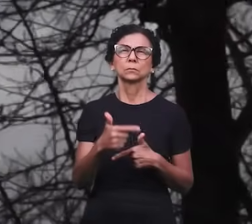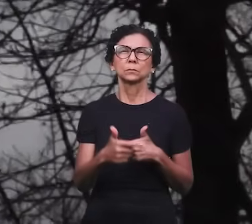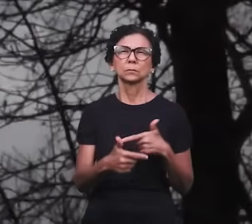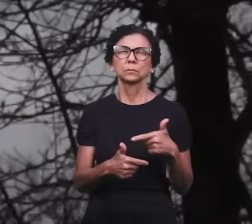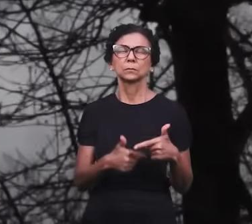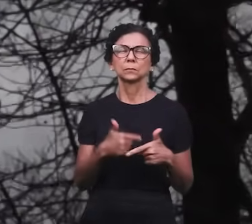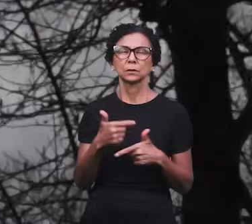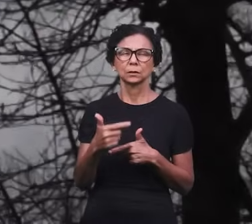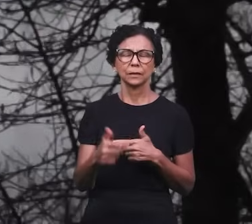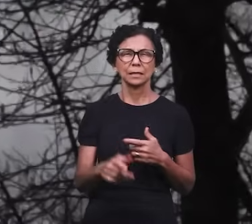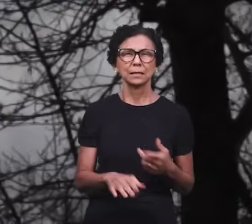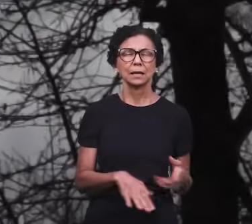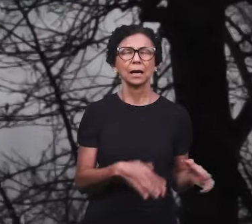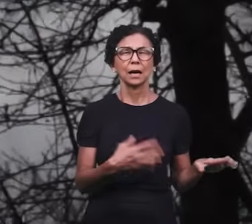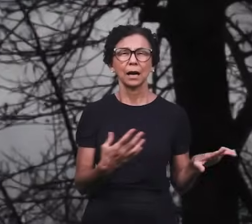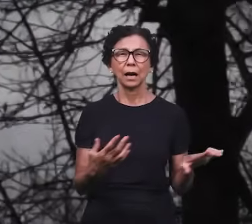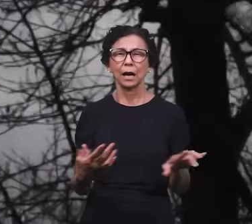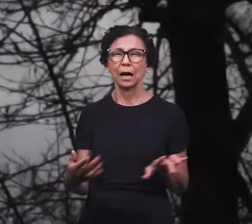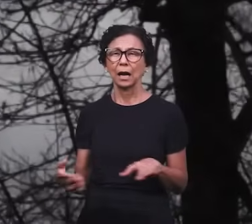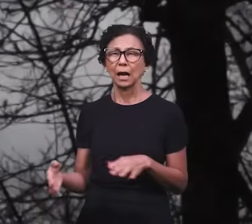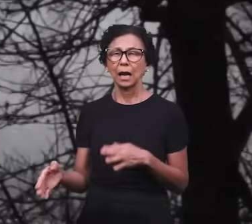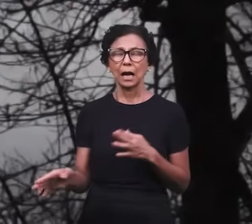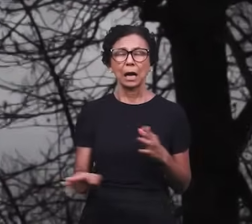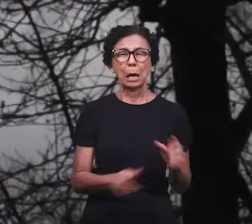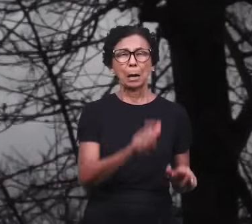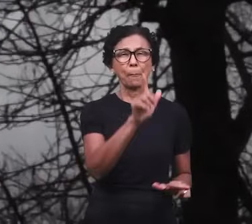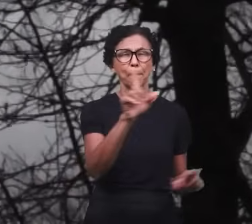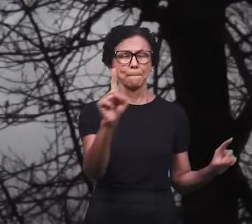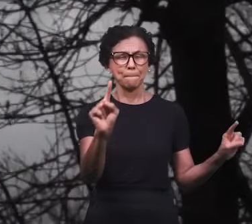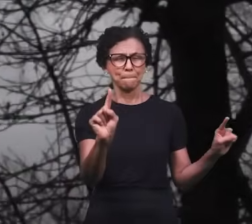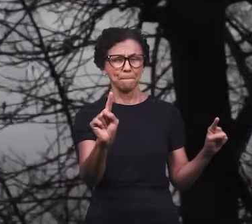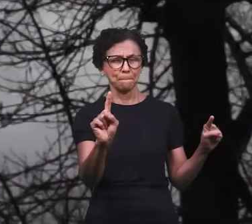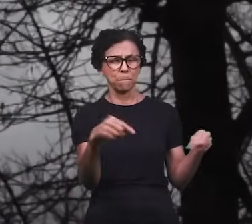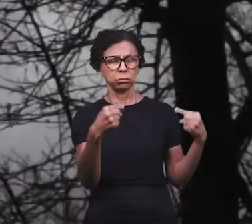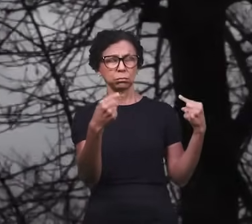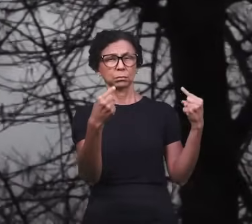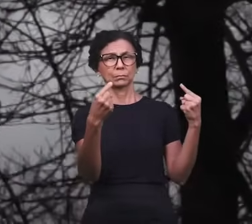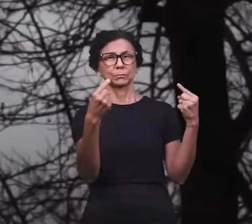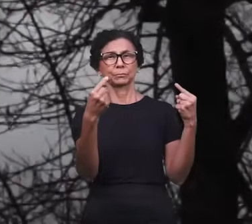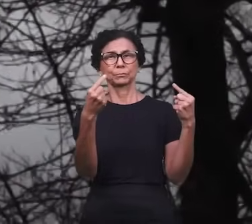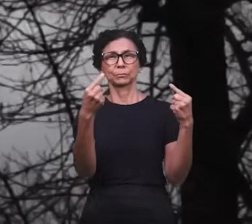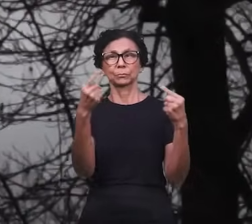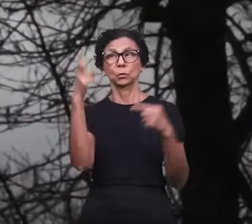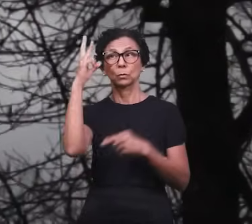nas lutas contra os nossos. Varão